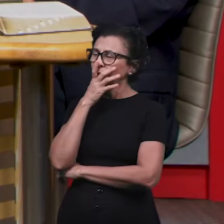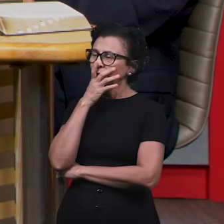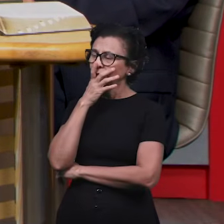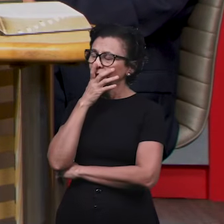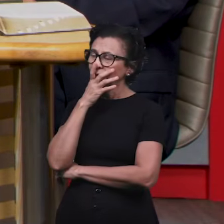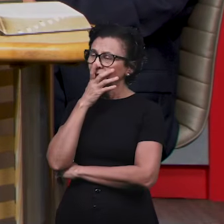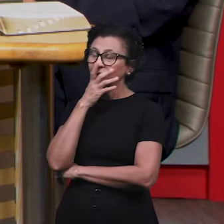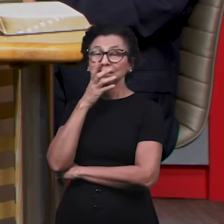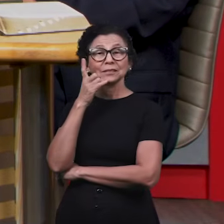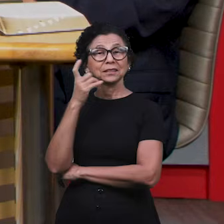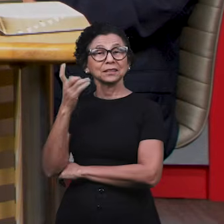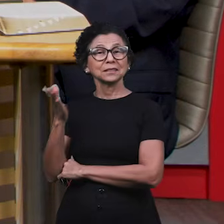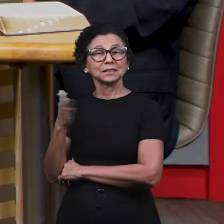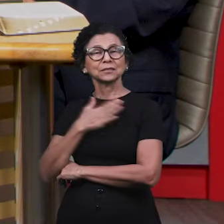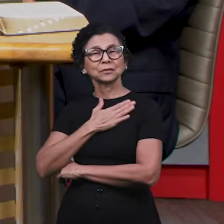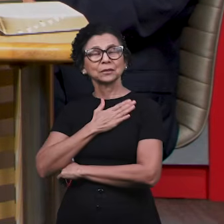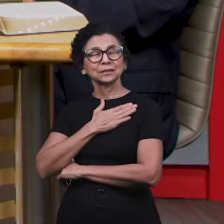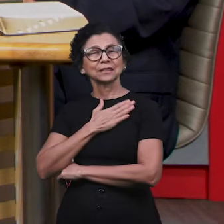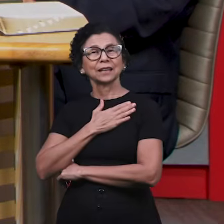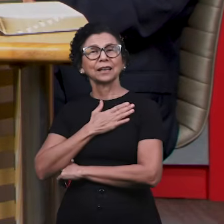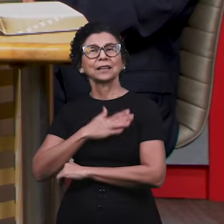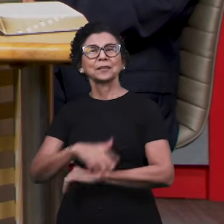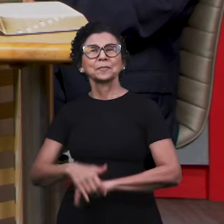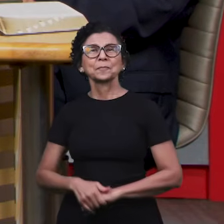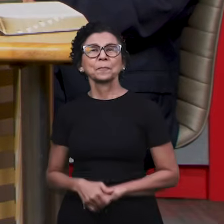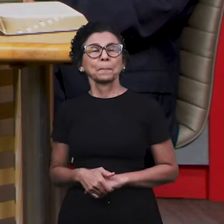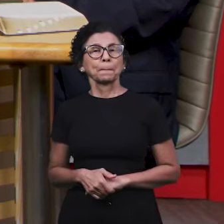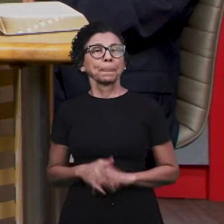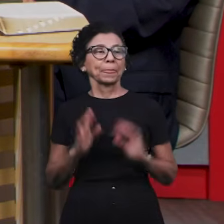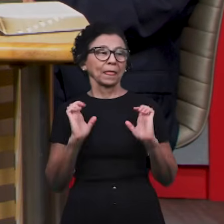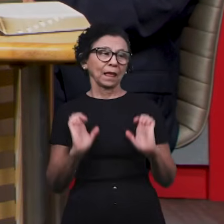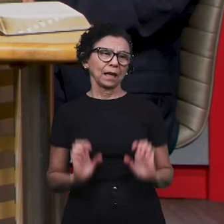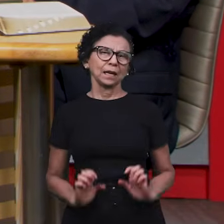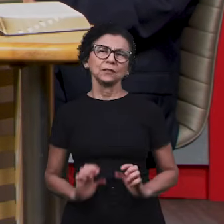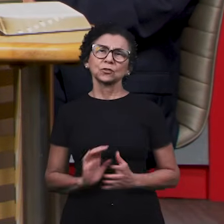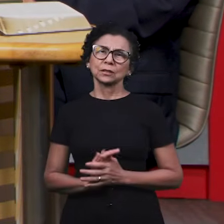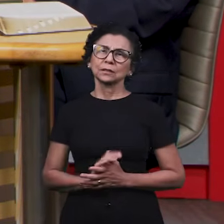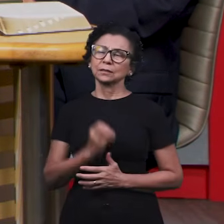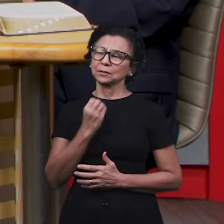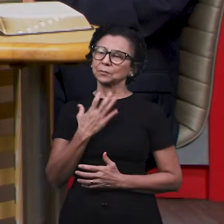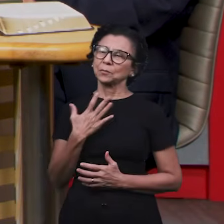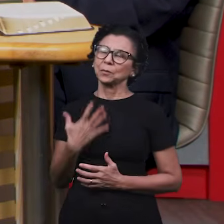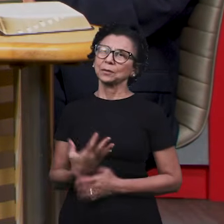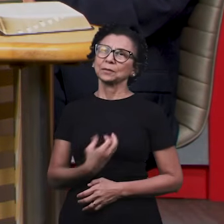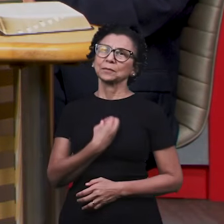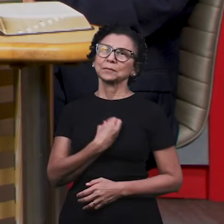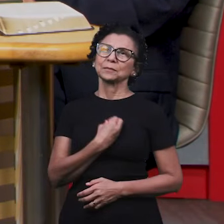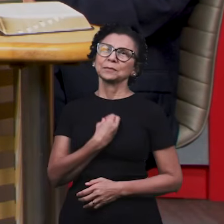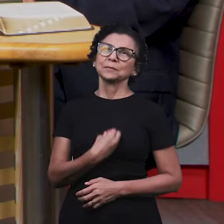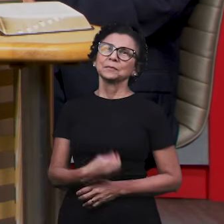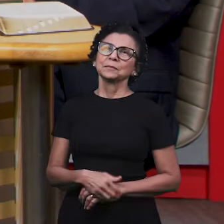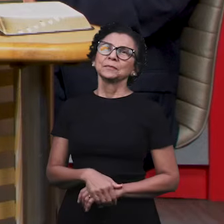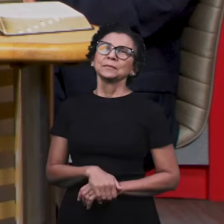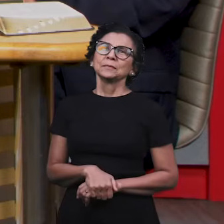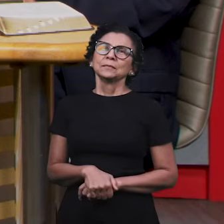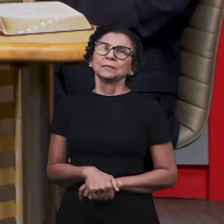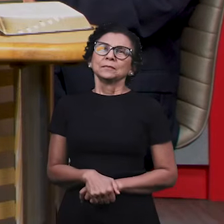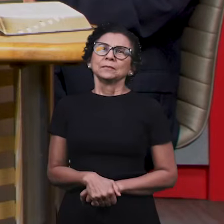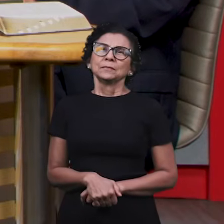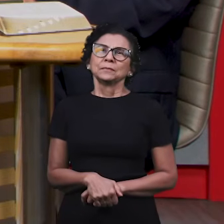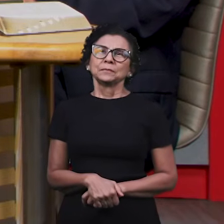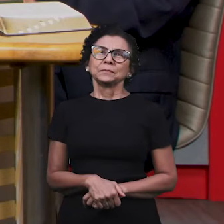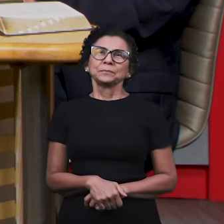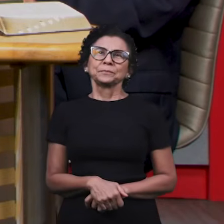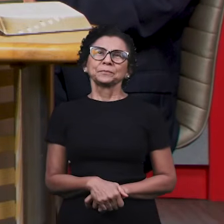mim foi muito bom ver aquilo. Já estamos falando de ética, que coisa boa, né? A participação ali. Ana Lúcia, e esse